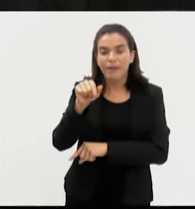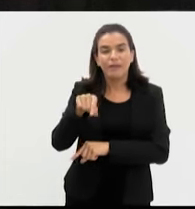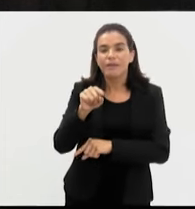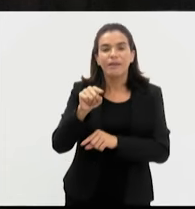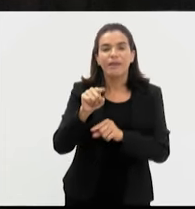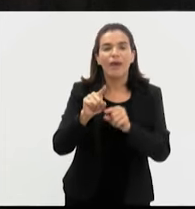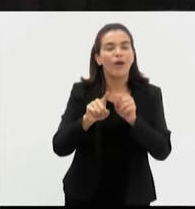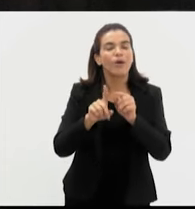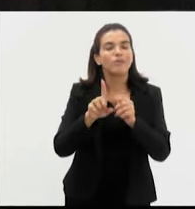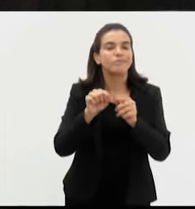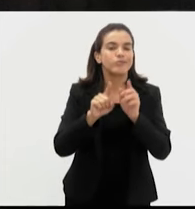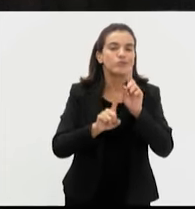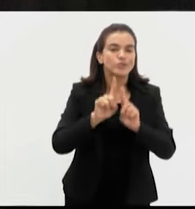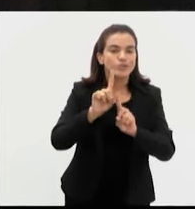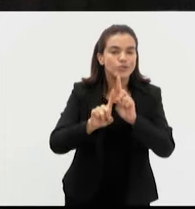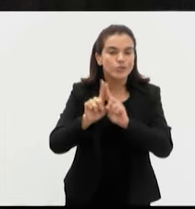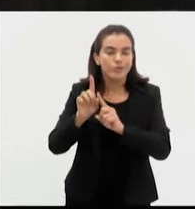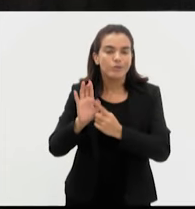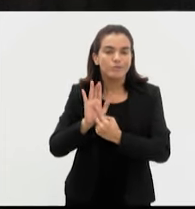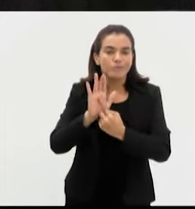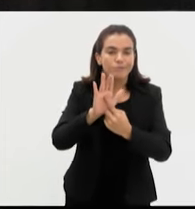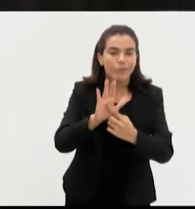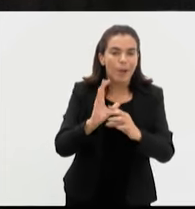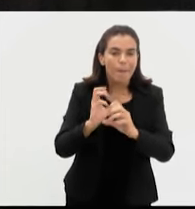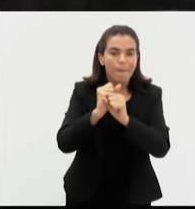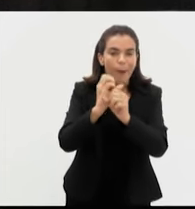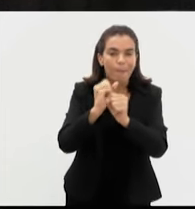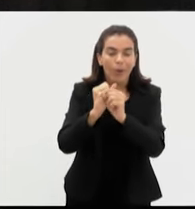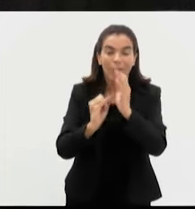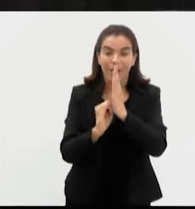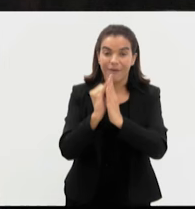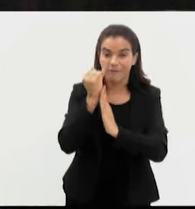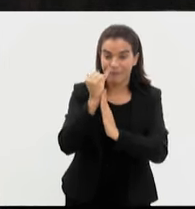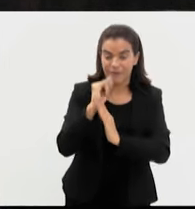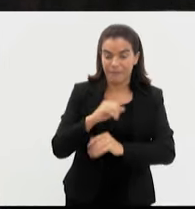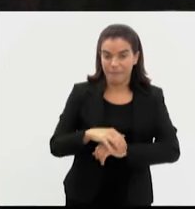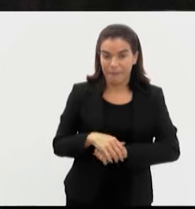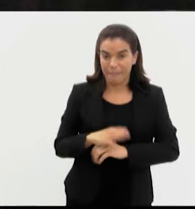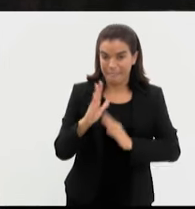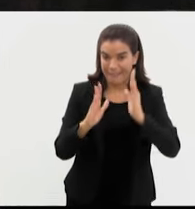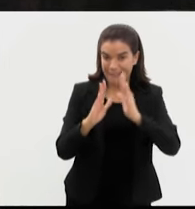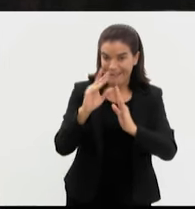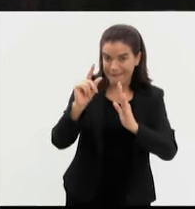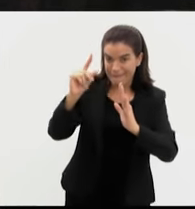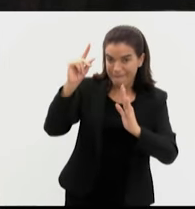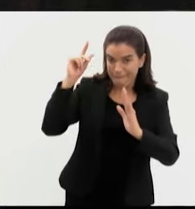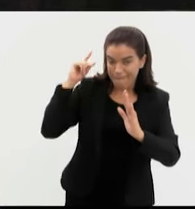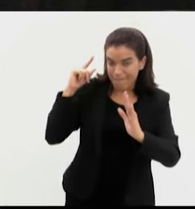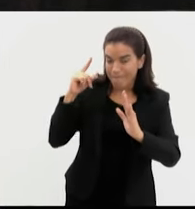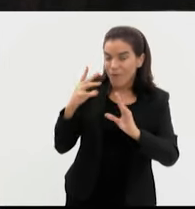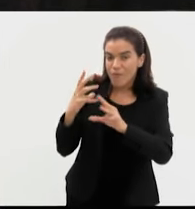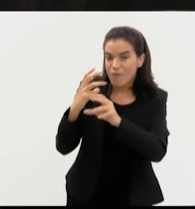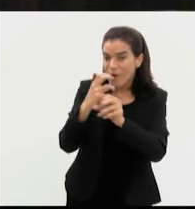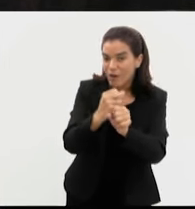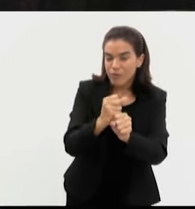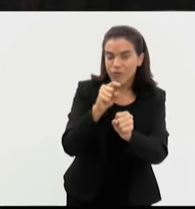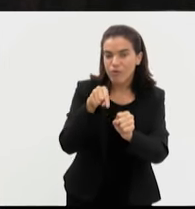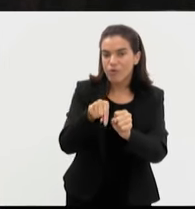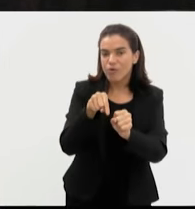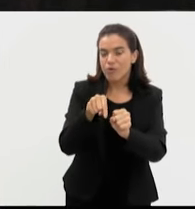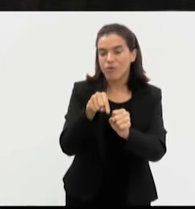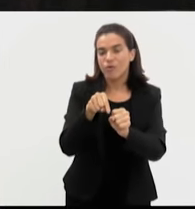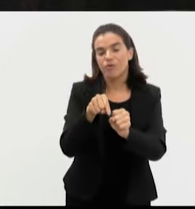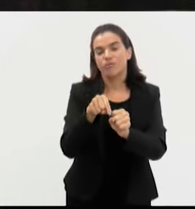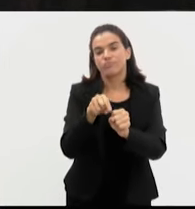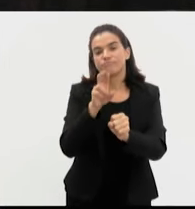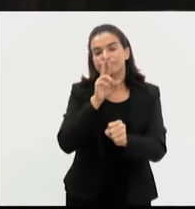indicador oficial que mede a inflação a época esse valor foi calculado